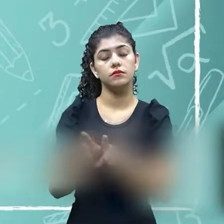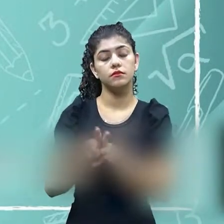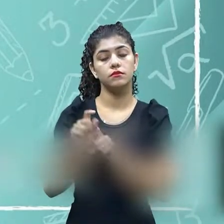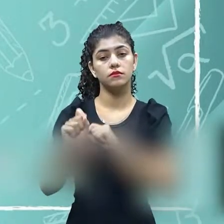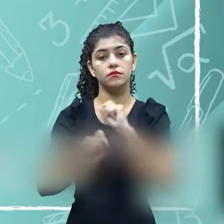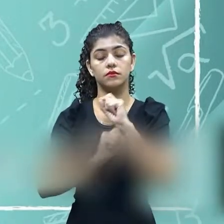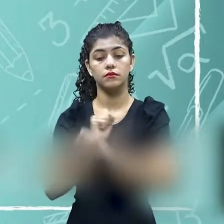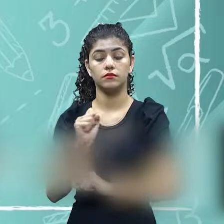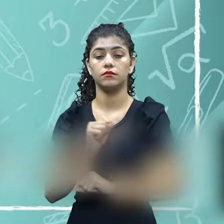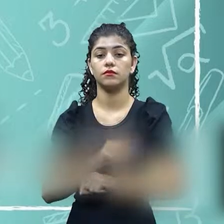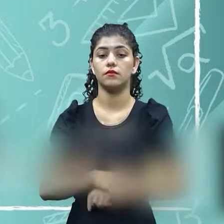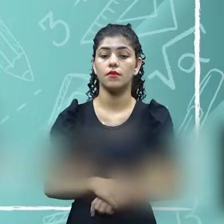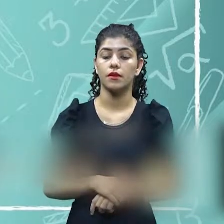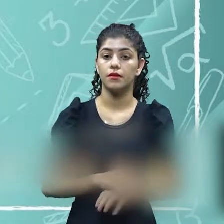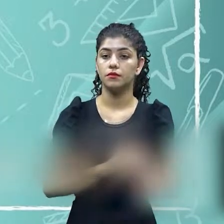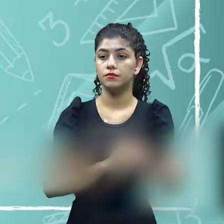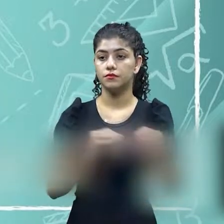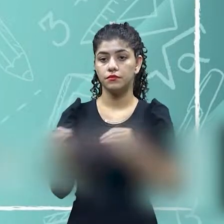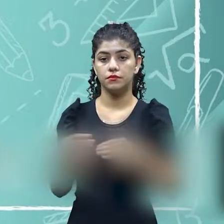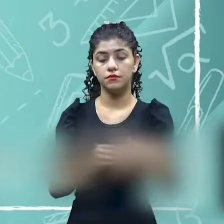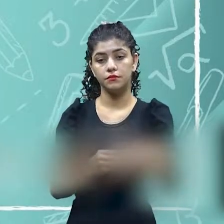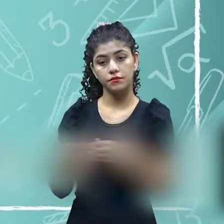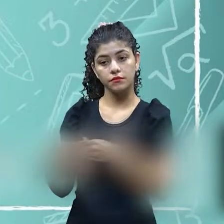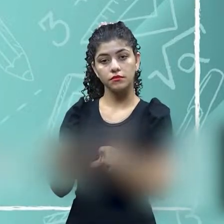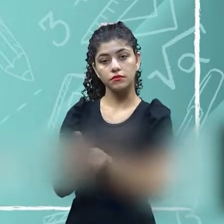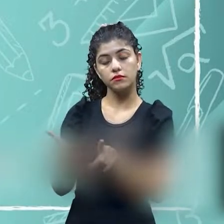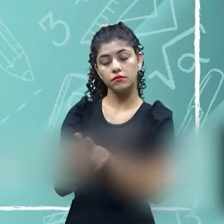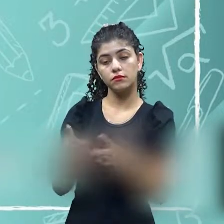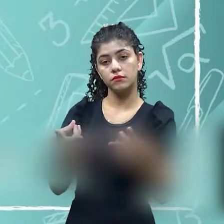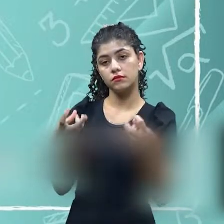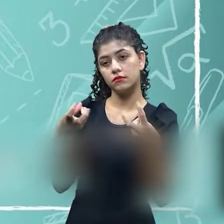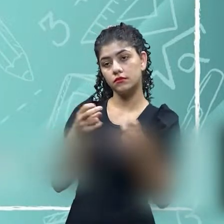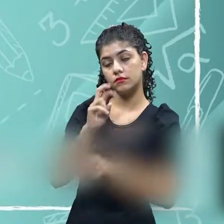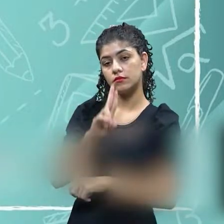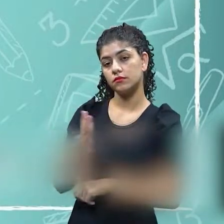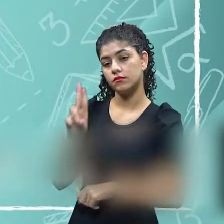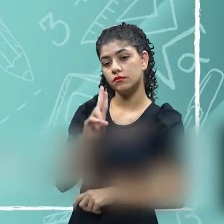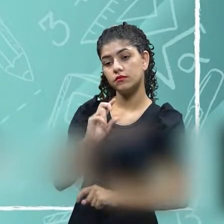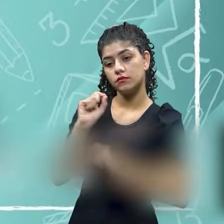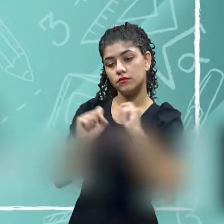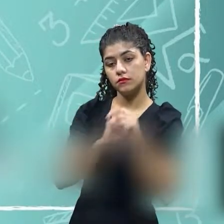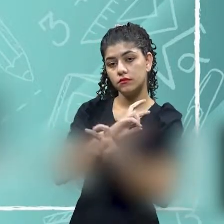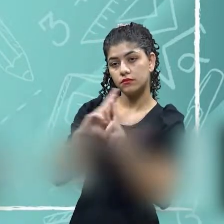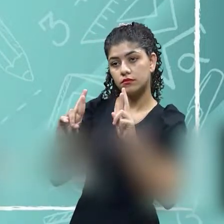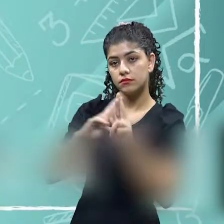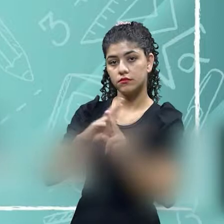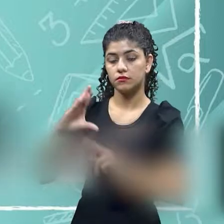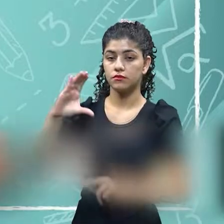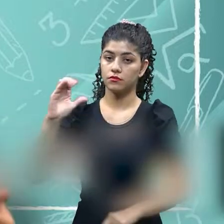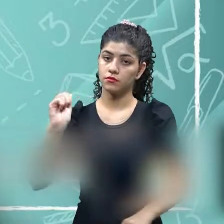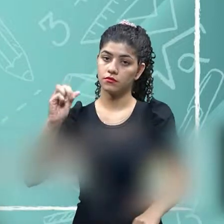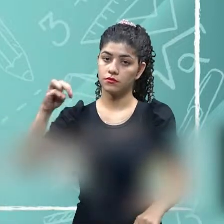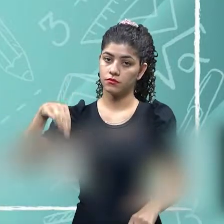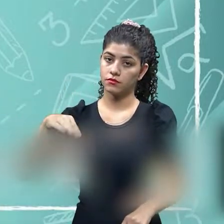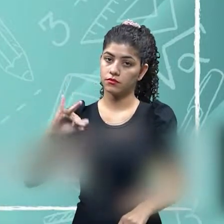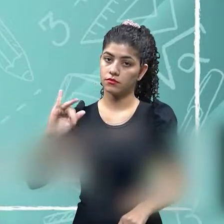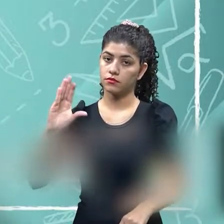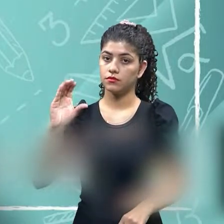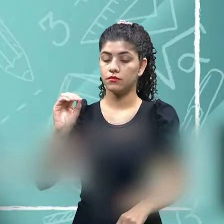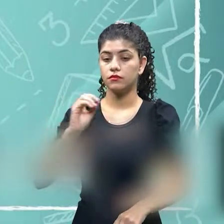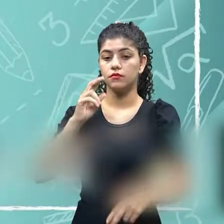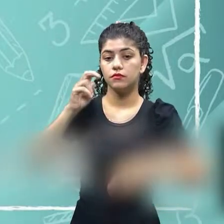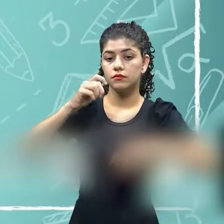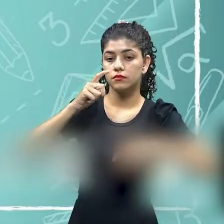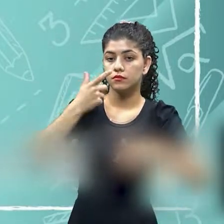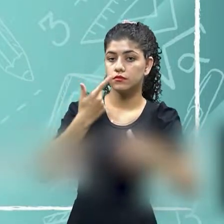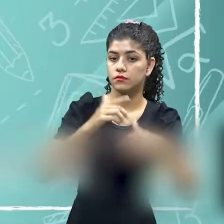e importação, as transportadoras. Também observamos que os seus usuários são aqueles relacionados ao câmbio, pois no processo de